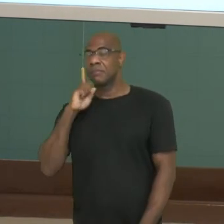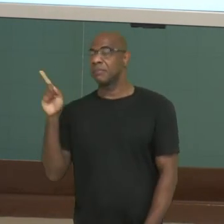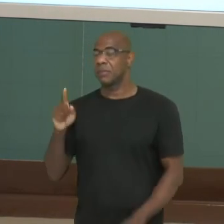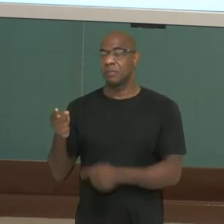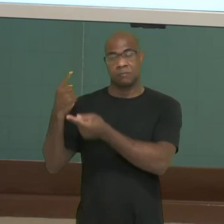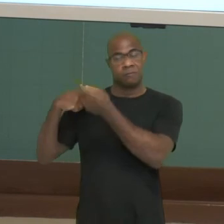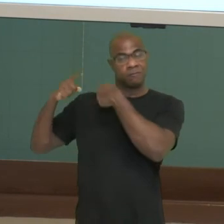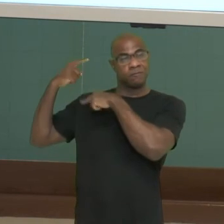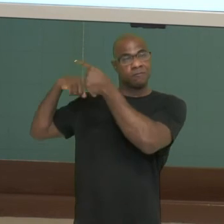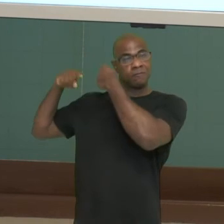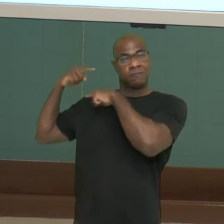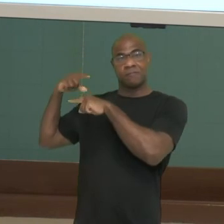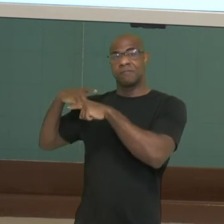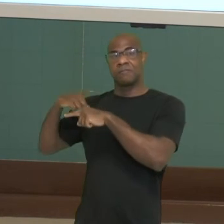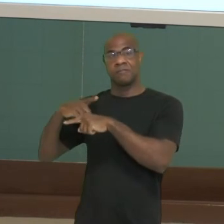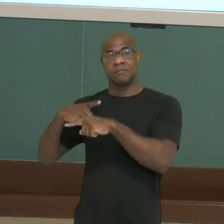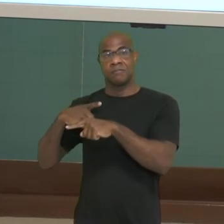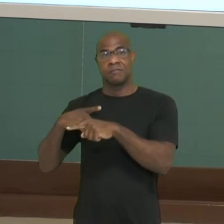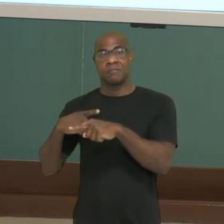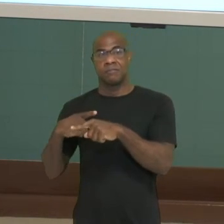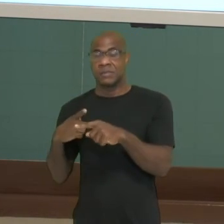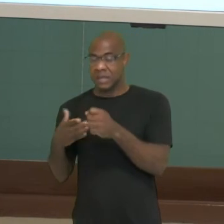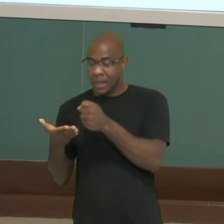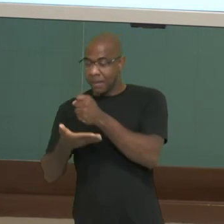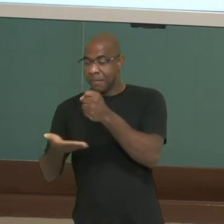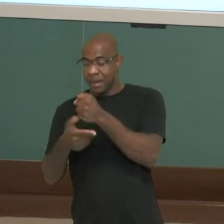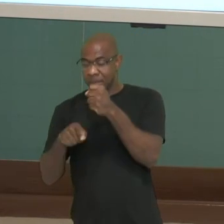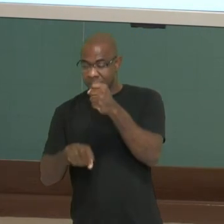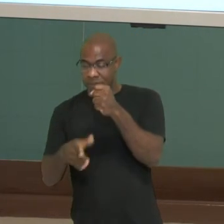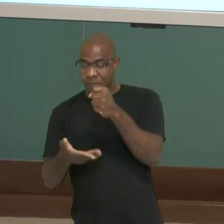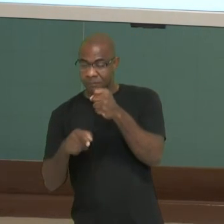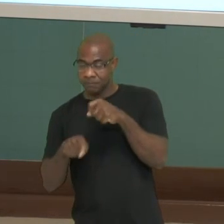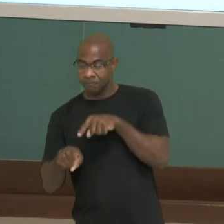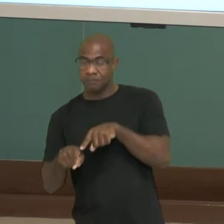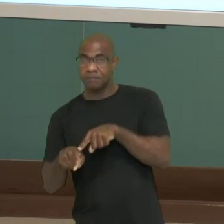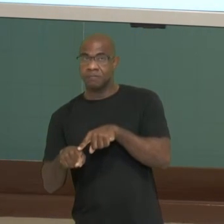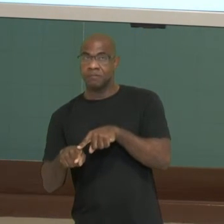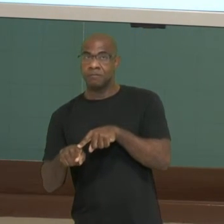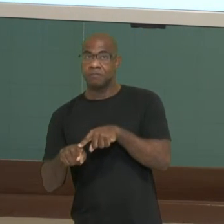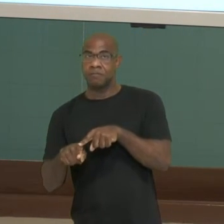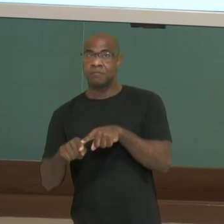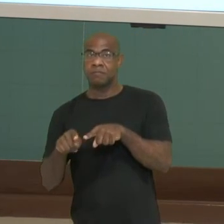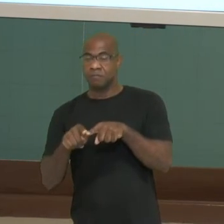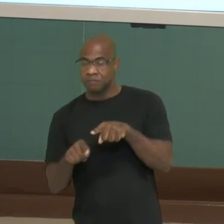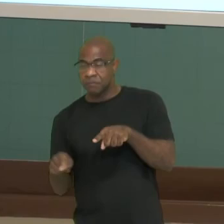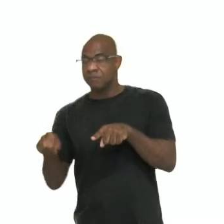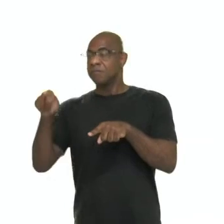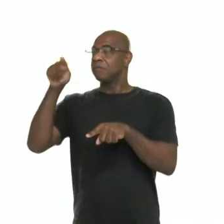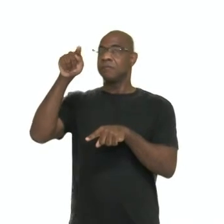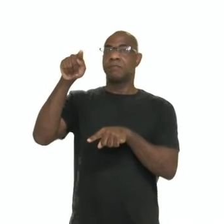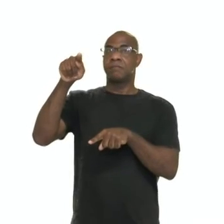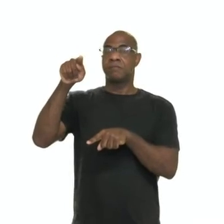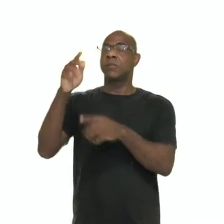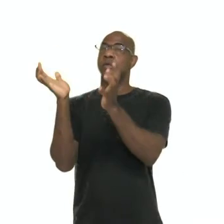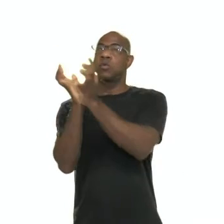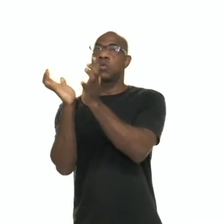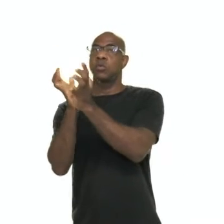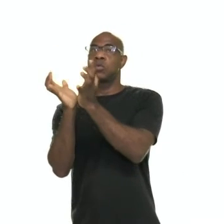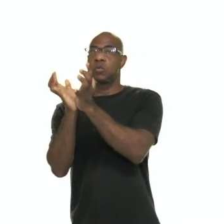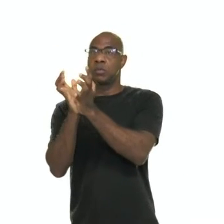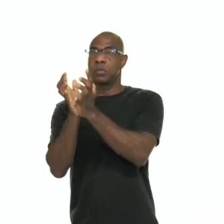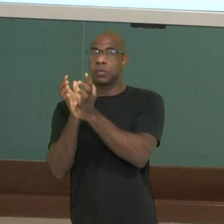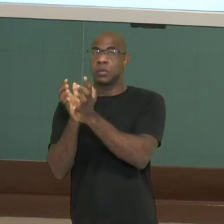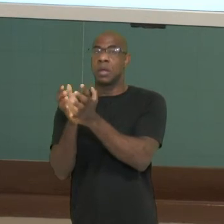ancestrais, eles estão à base desse cladograma. E acima do cladograma, as espécies